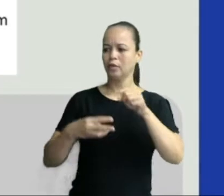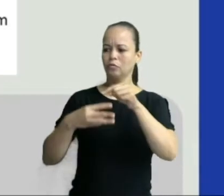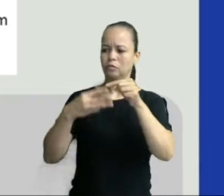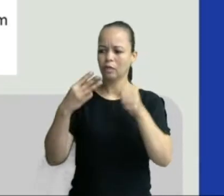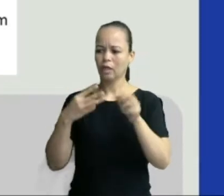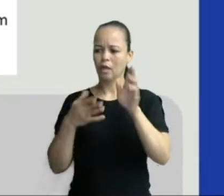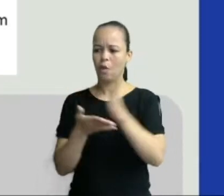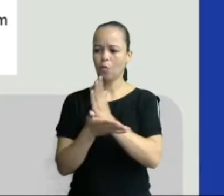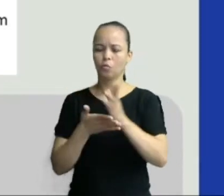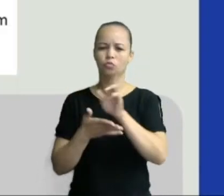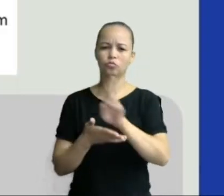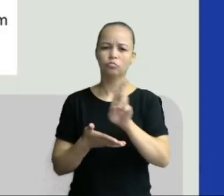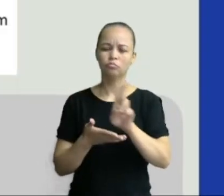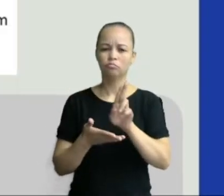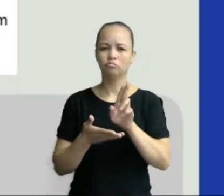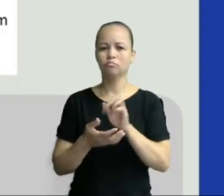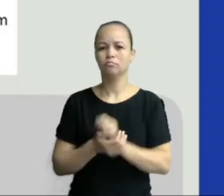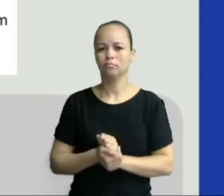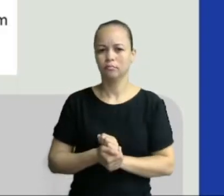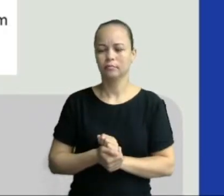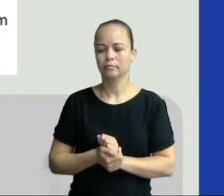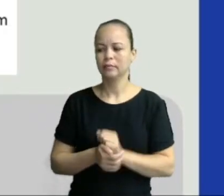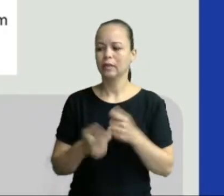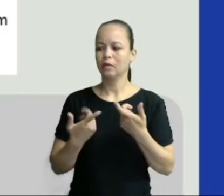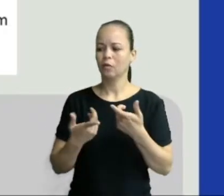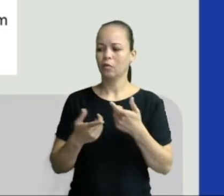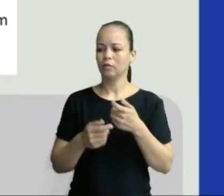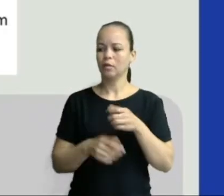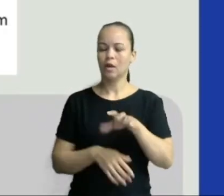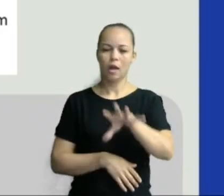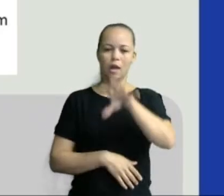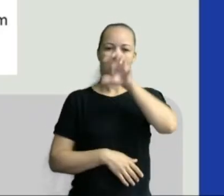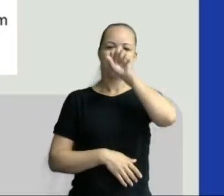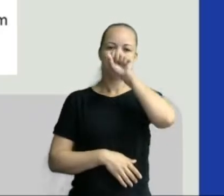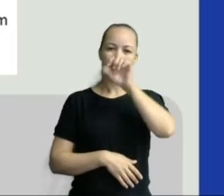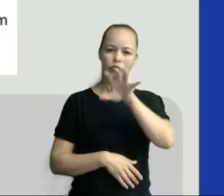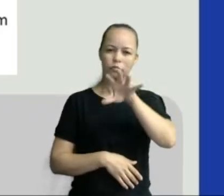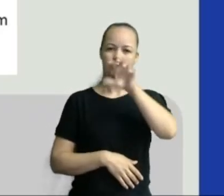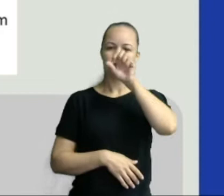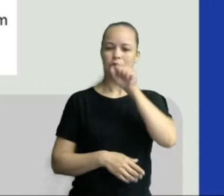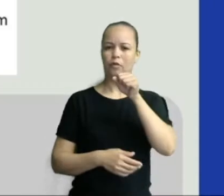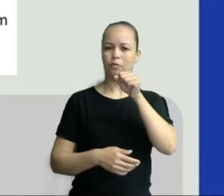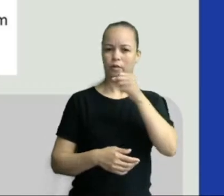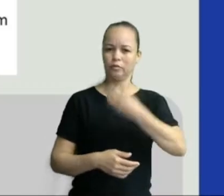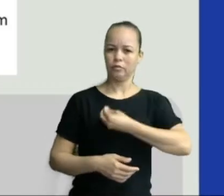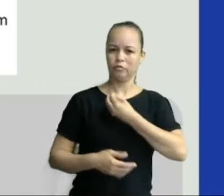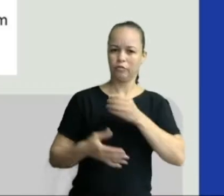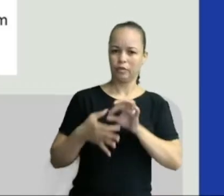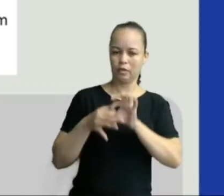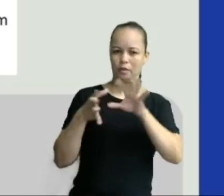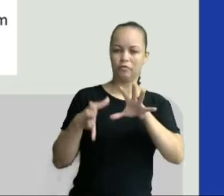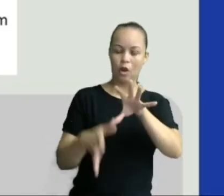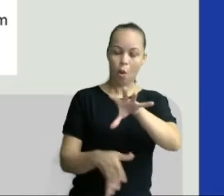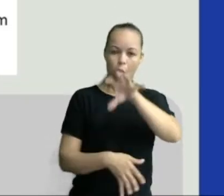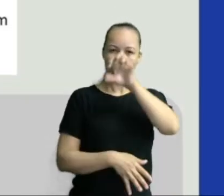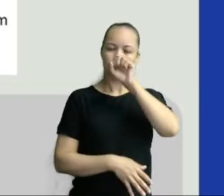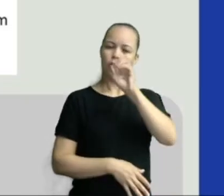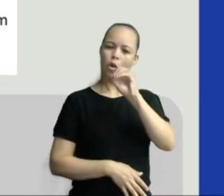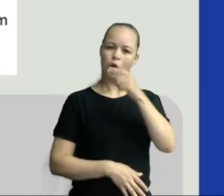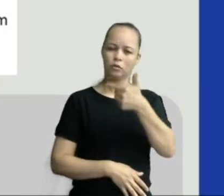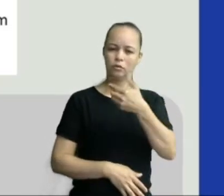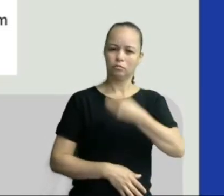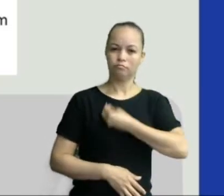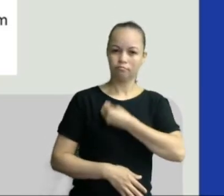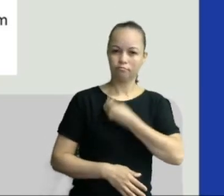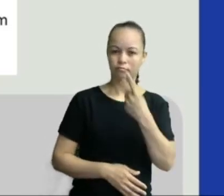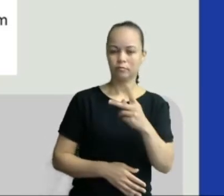registrado. A respiração, quando for aeróbia, vai ser de vida livre, ou seja, ele usa o oxigênio para sobreviver,